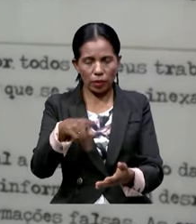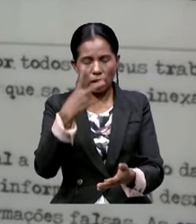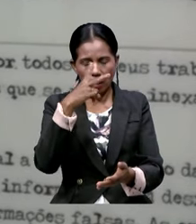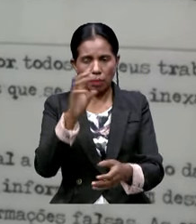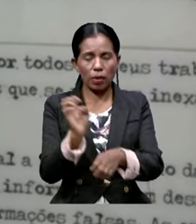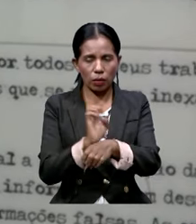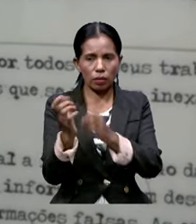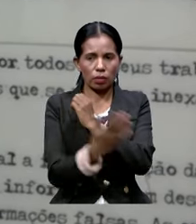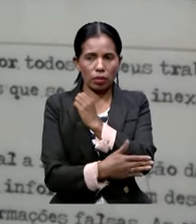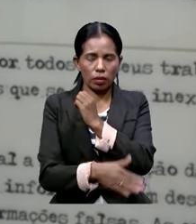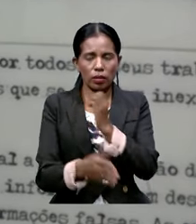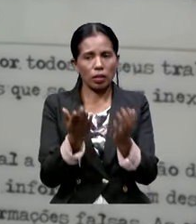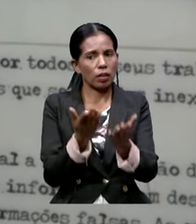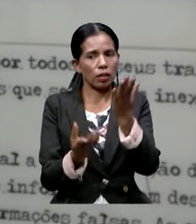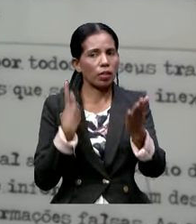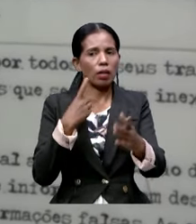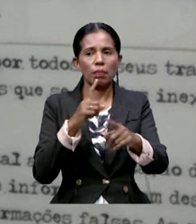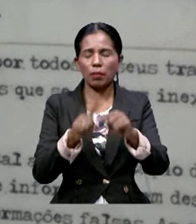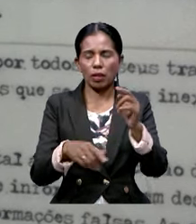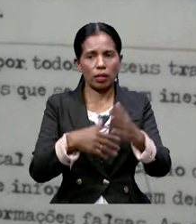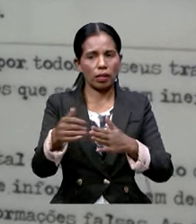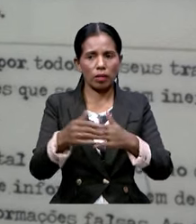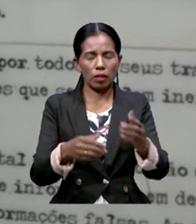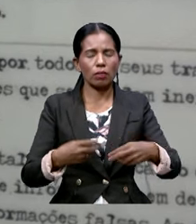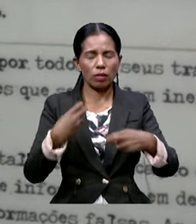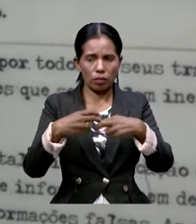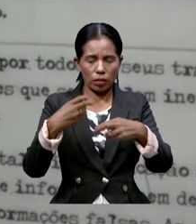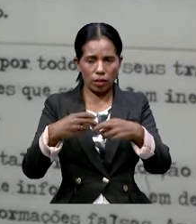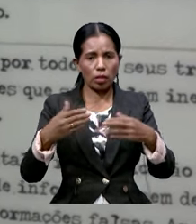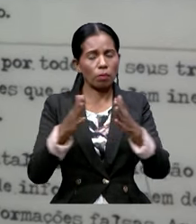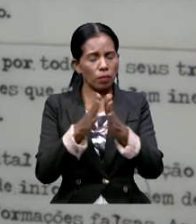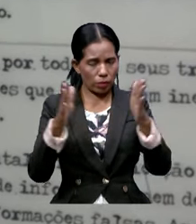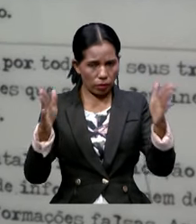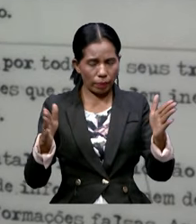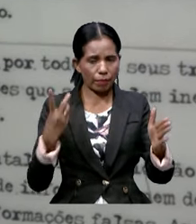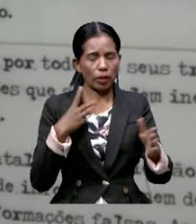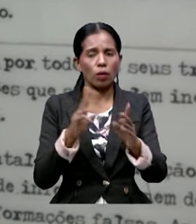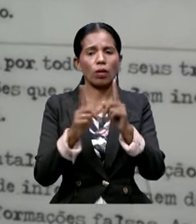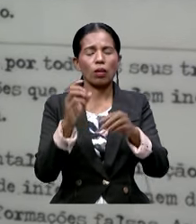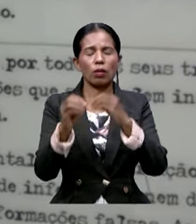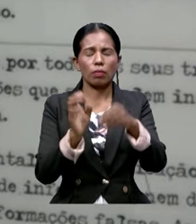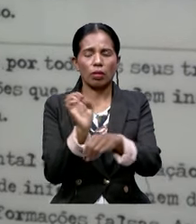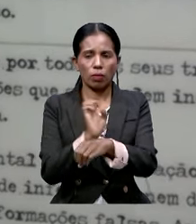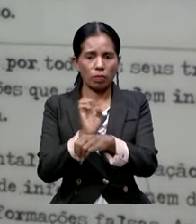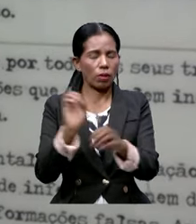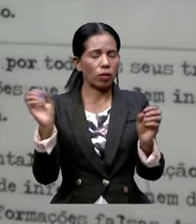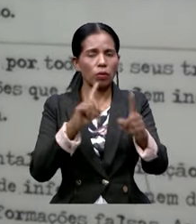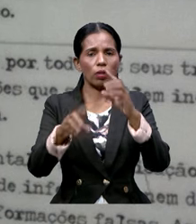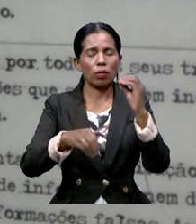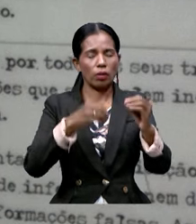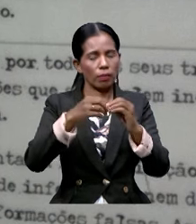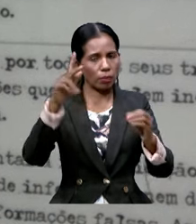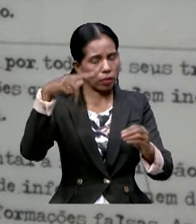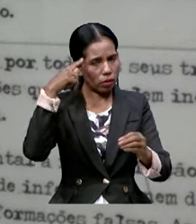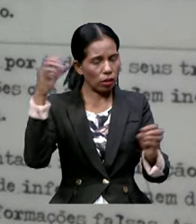lara ting ki sa suka ti ita belar biru ri ta men impact tu ni iha ita kule ekonomi los kule propaganda politika los